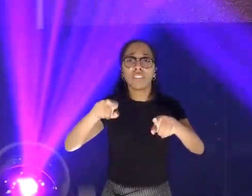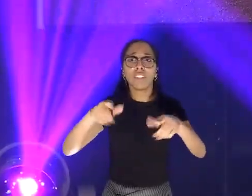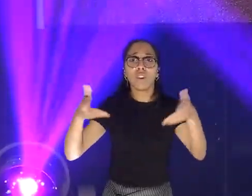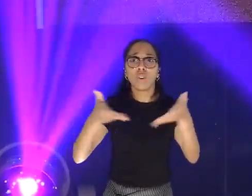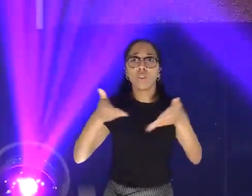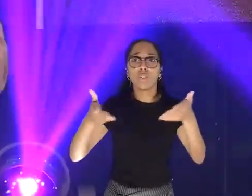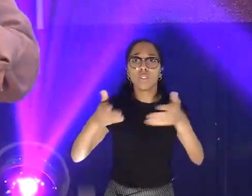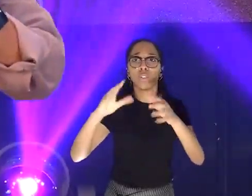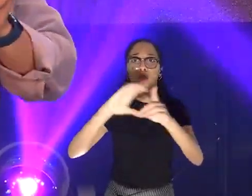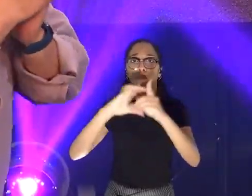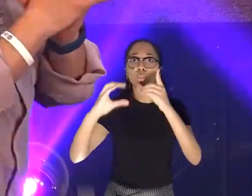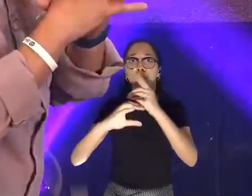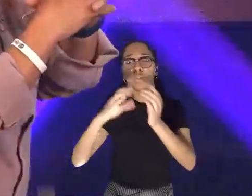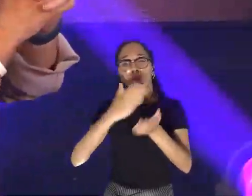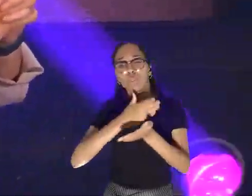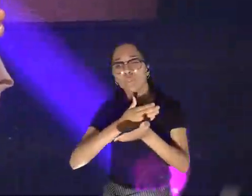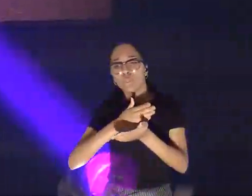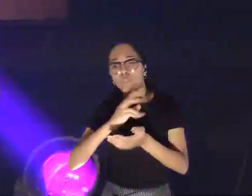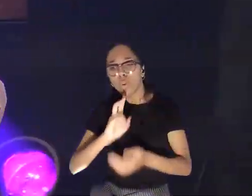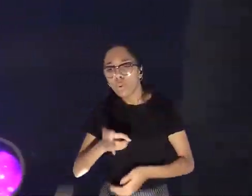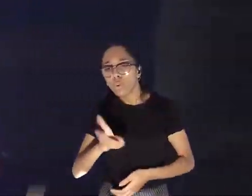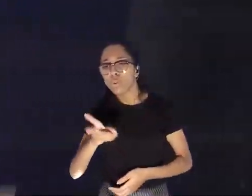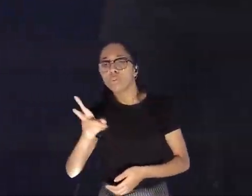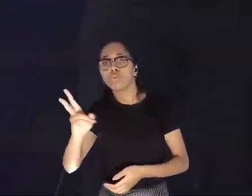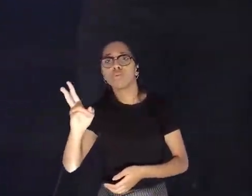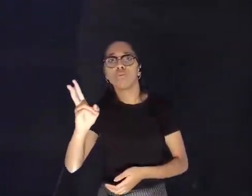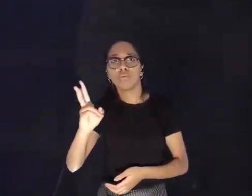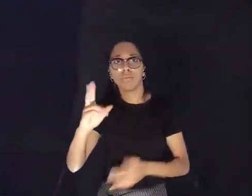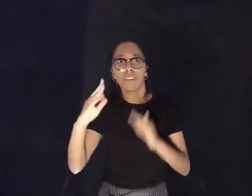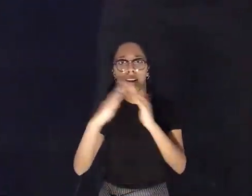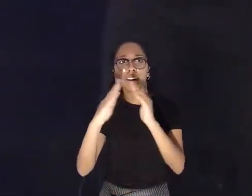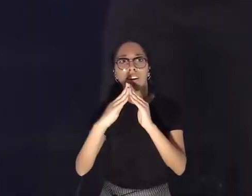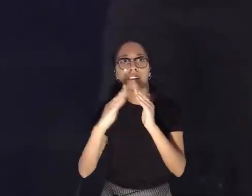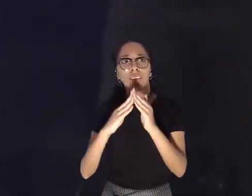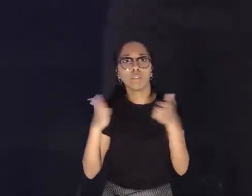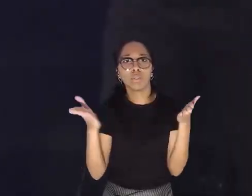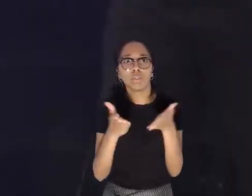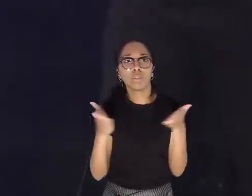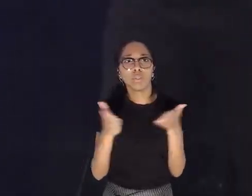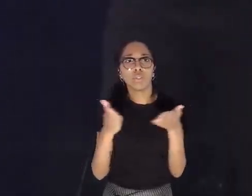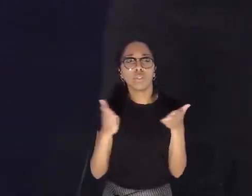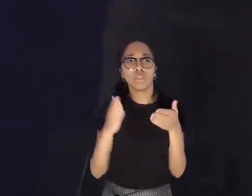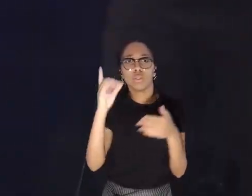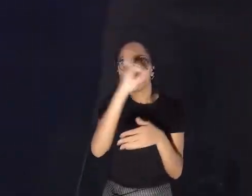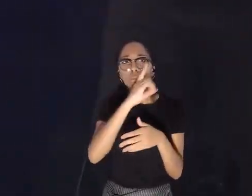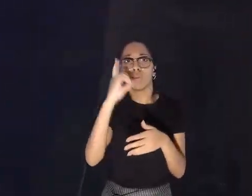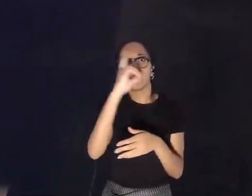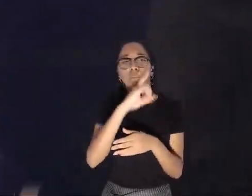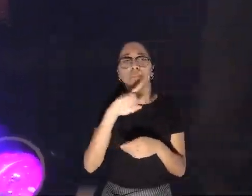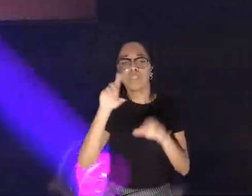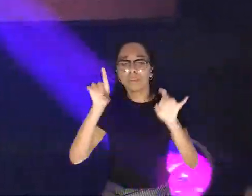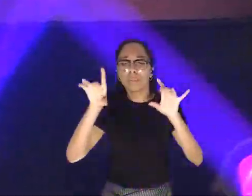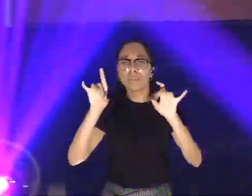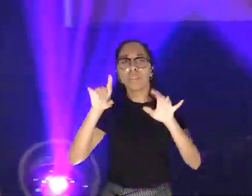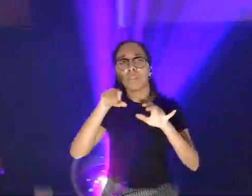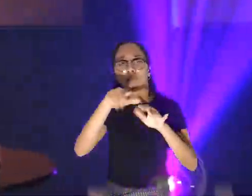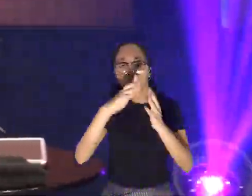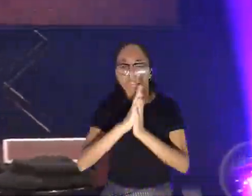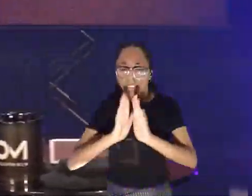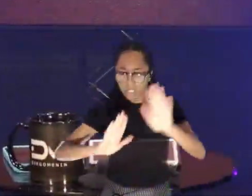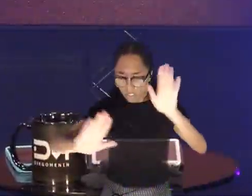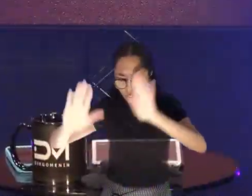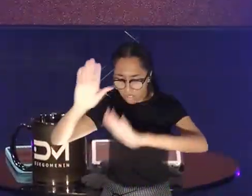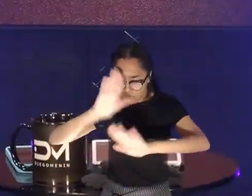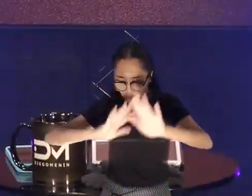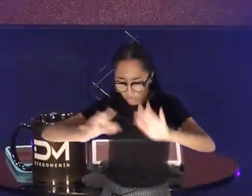casa hoje, você vai continuar esse culto na sua família hoje, você vai tirar esse dia para adorar o Espírito Santo, você vai falar com ele de